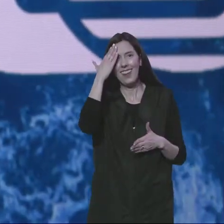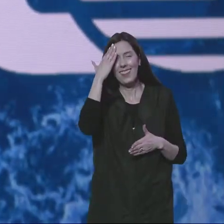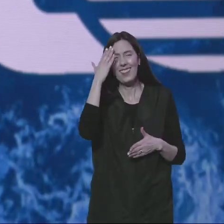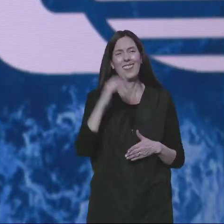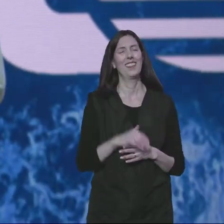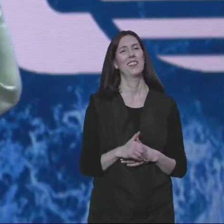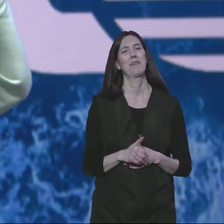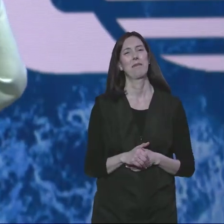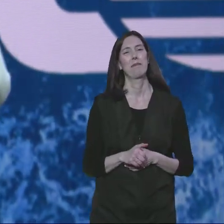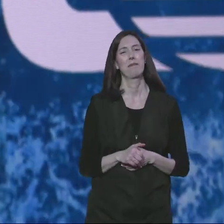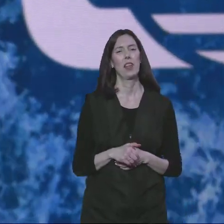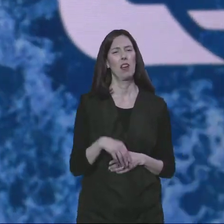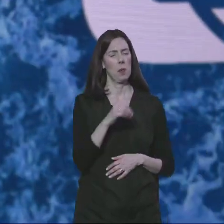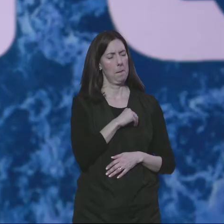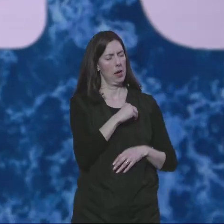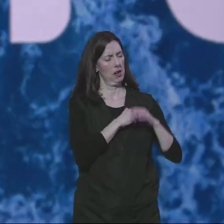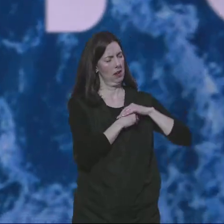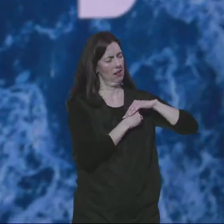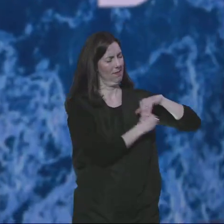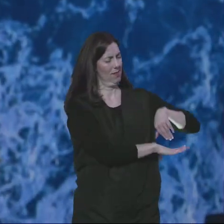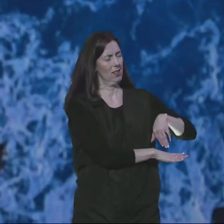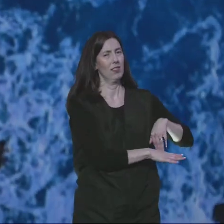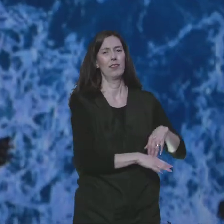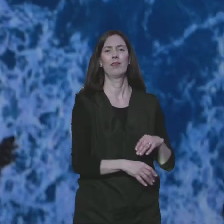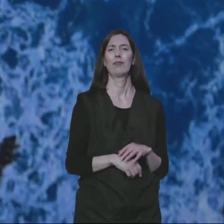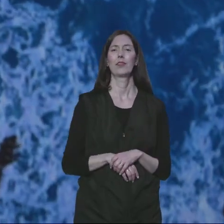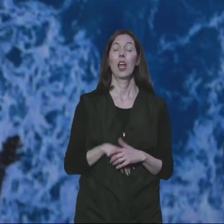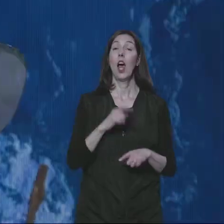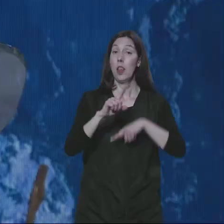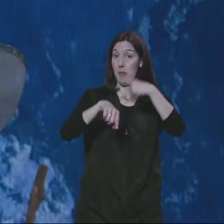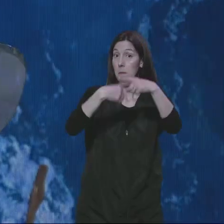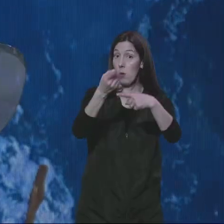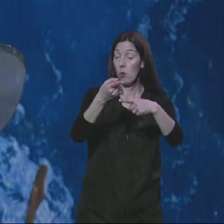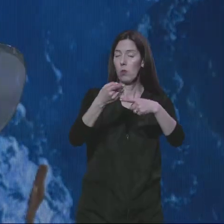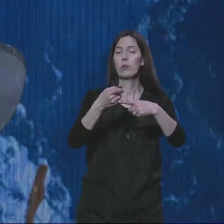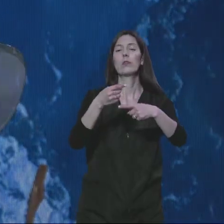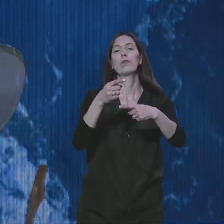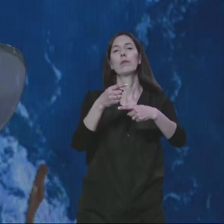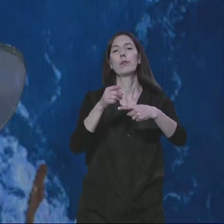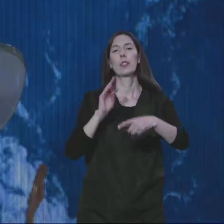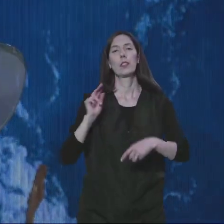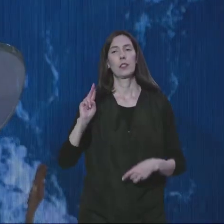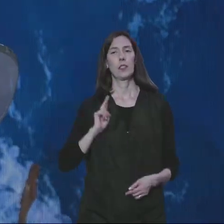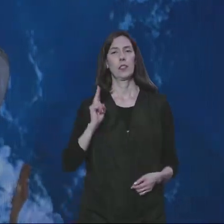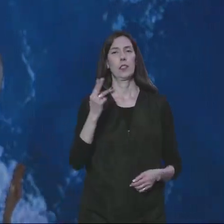pecado. E aí depois ele continua no texto,